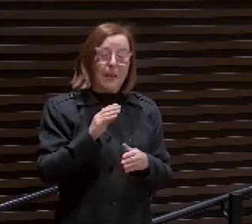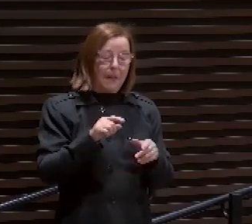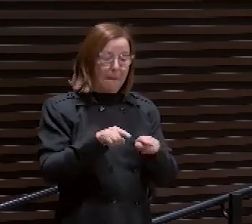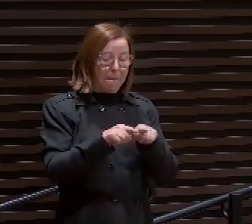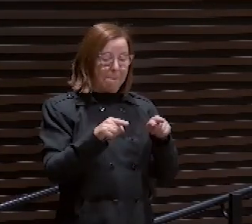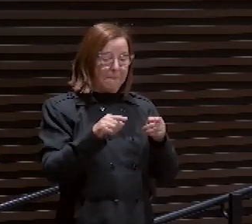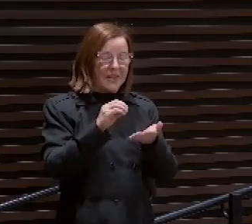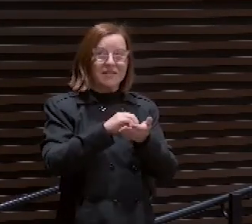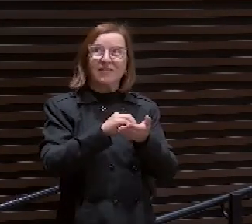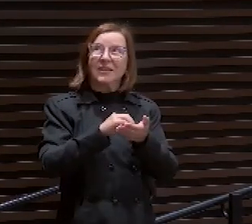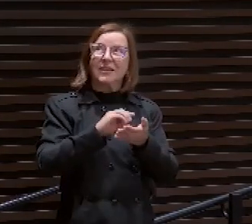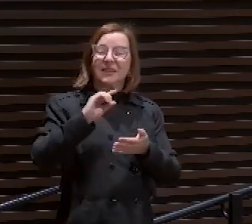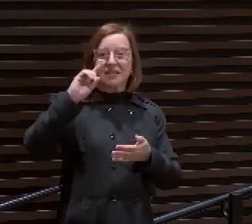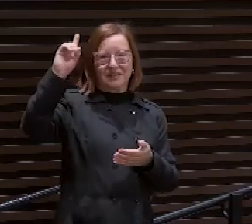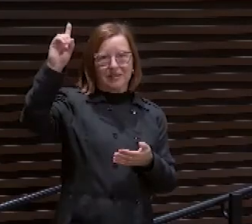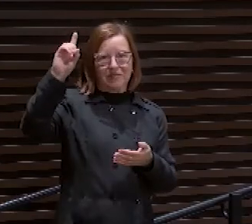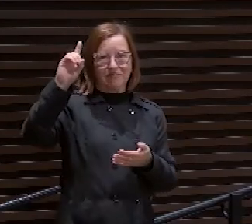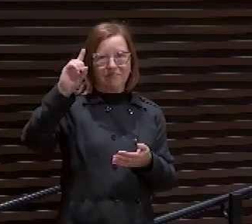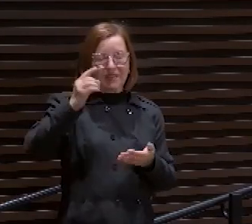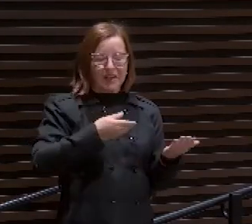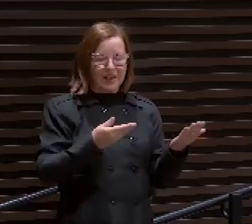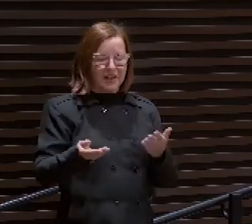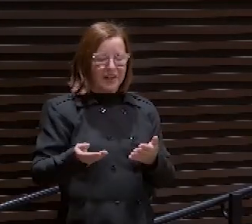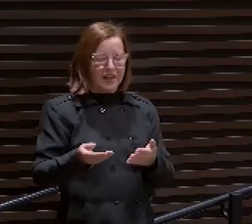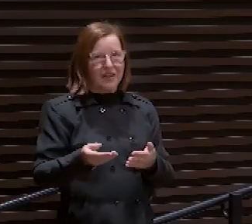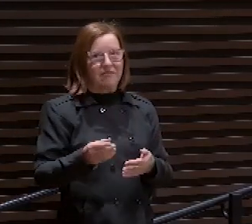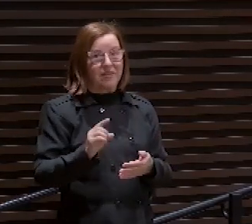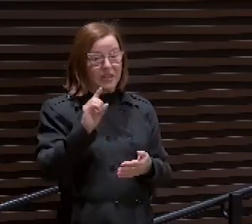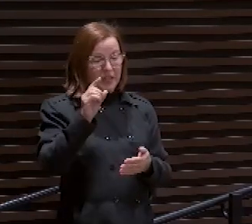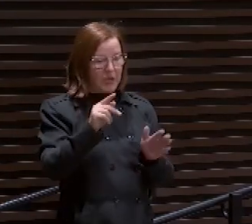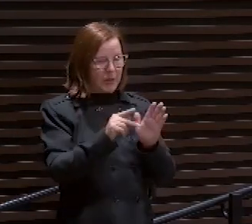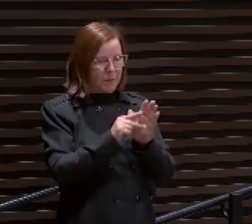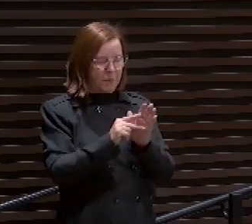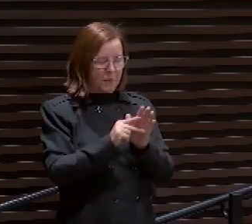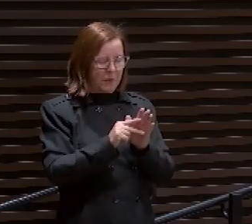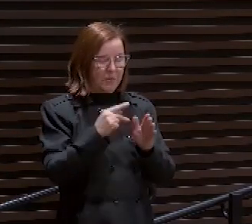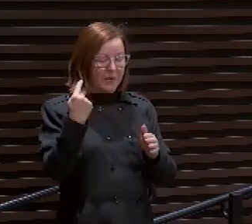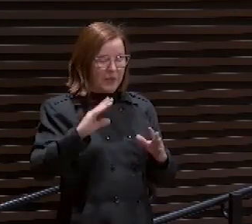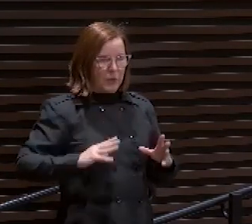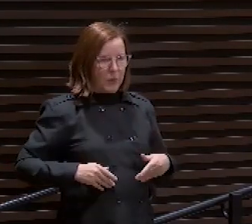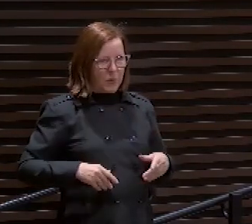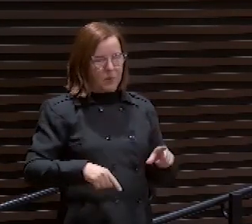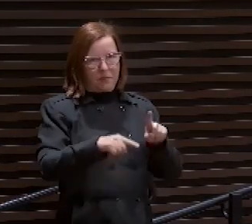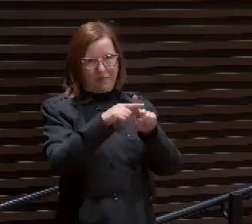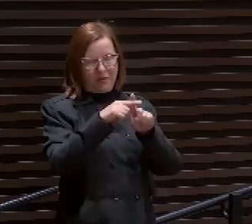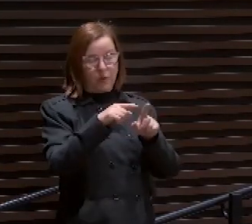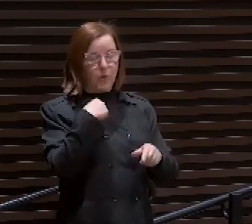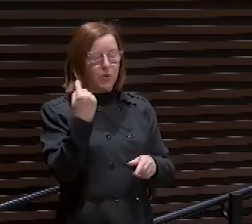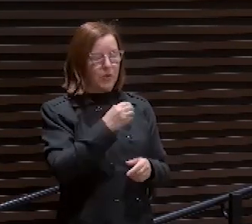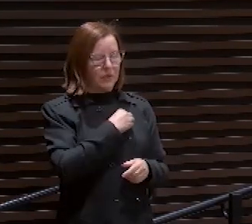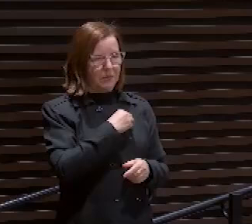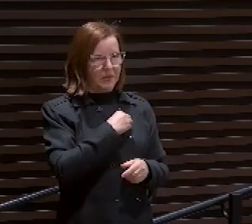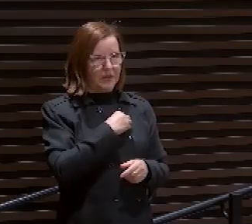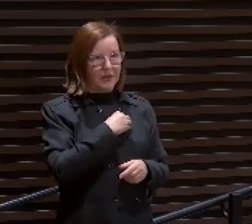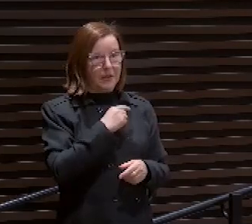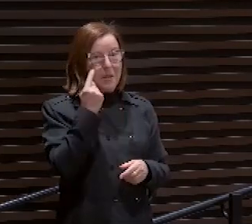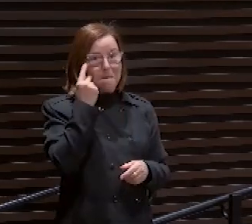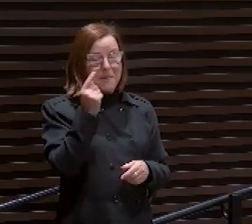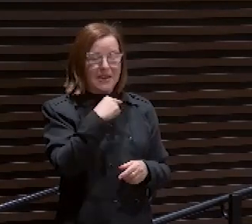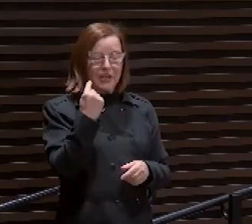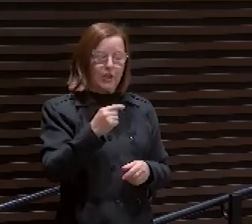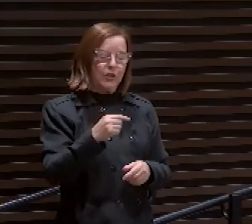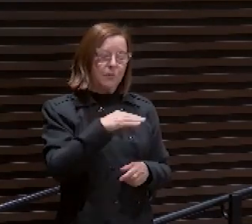carregando ele mesmo em seu corpo sobre o madeiro os nossos pecados, para que nós, mortos para os